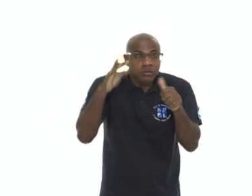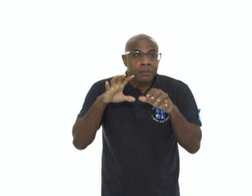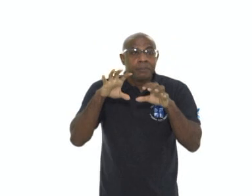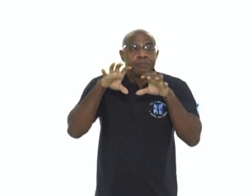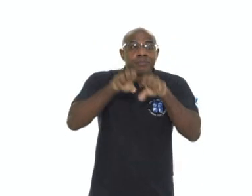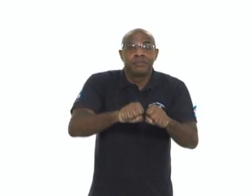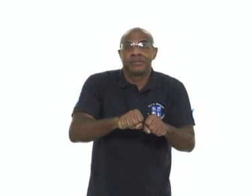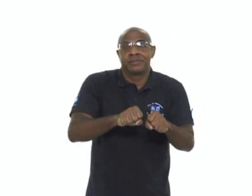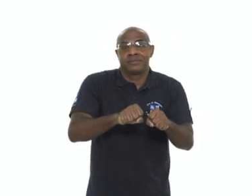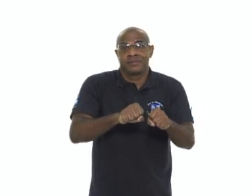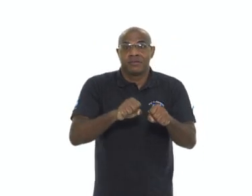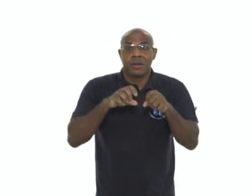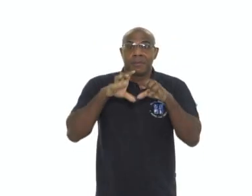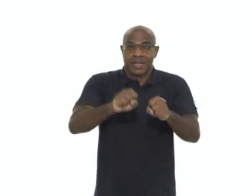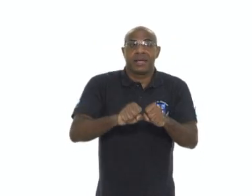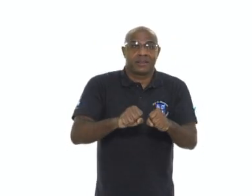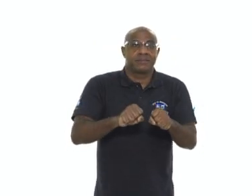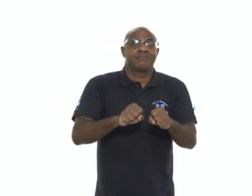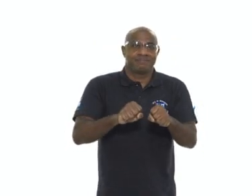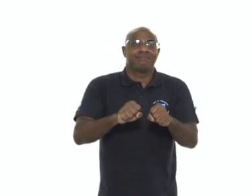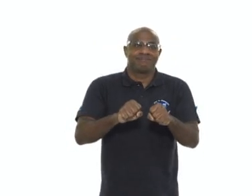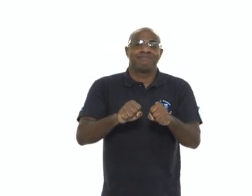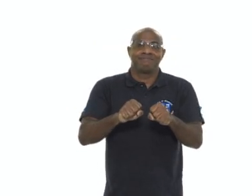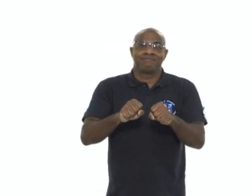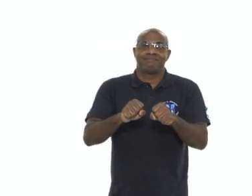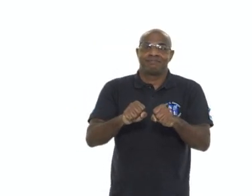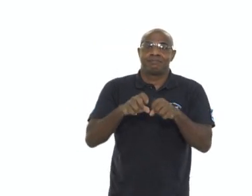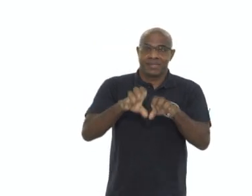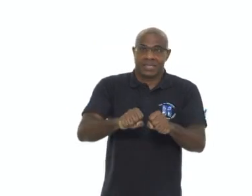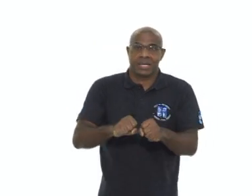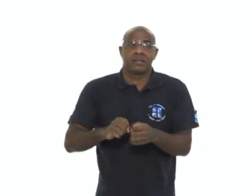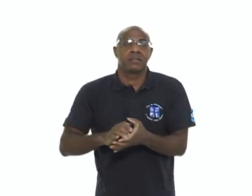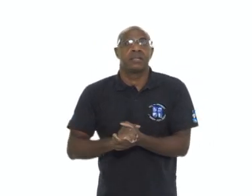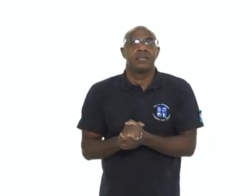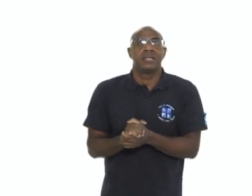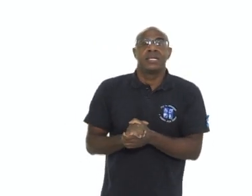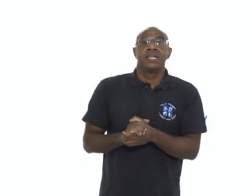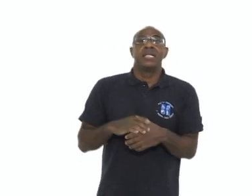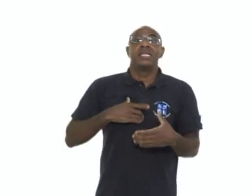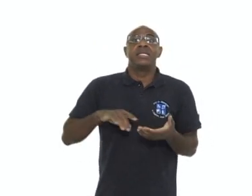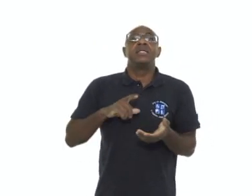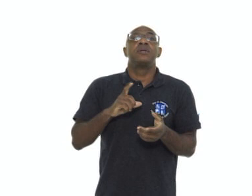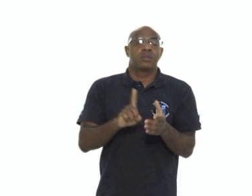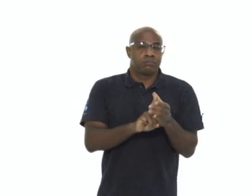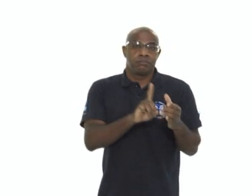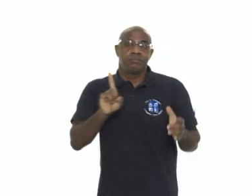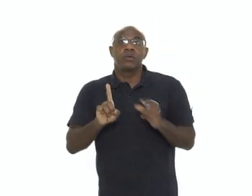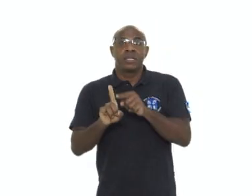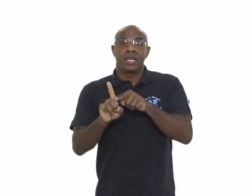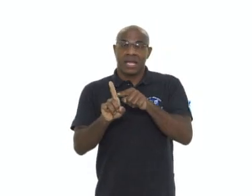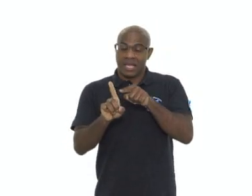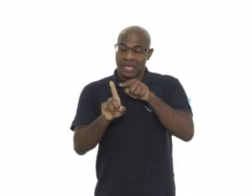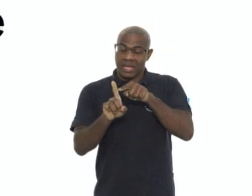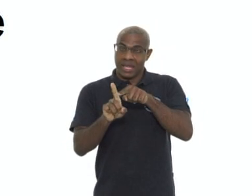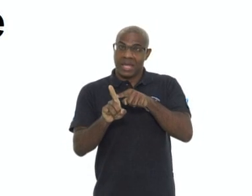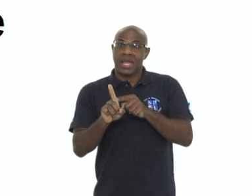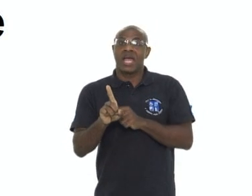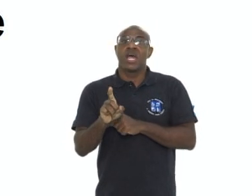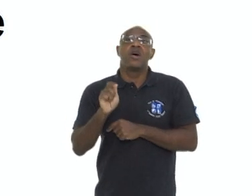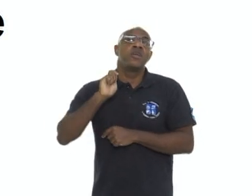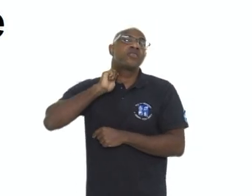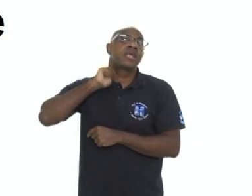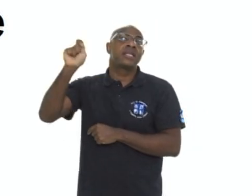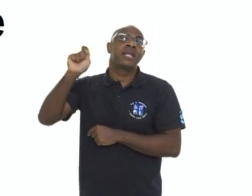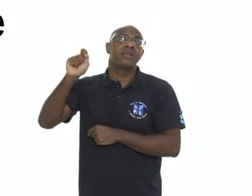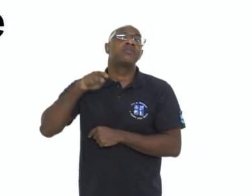em degredo ou exílio, com exceção para Tiradentes, que foi de fato condenado à